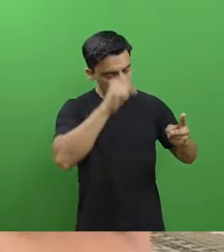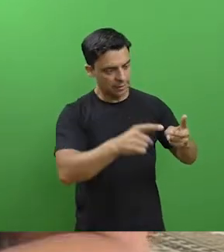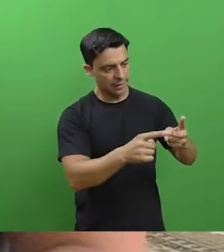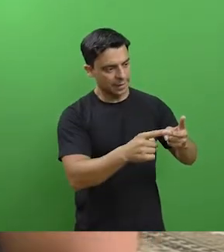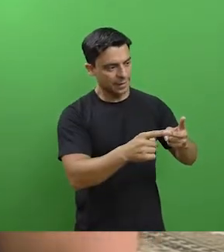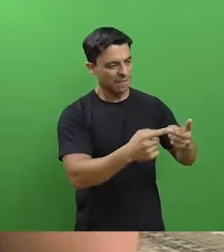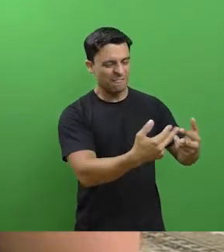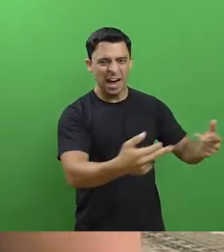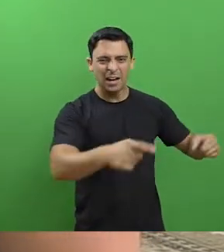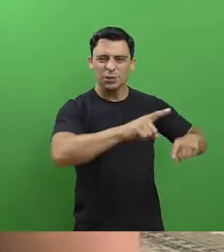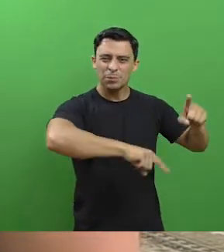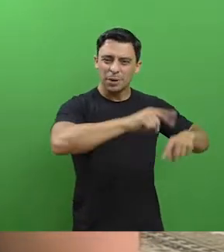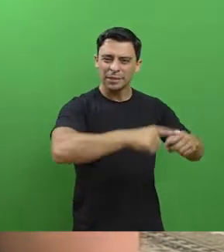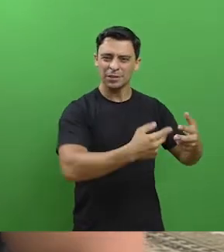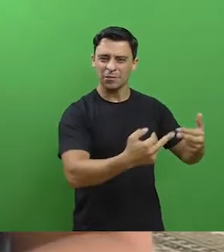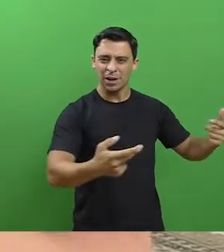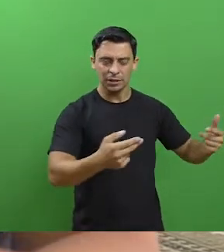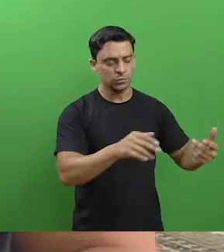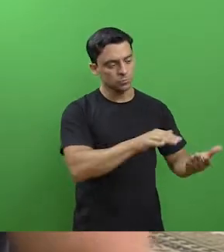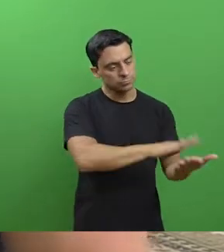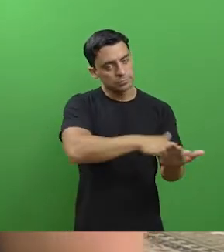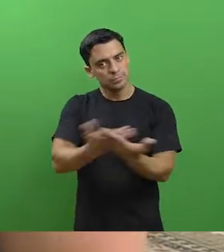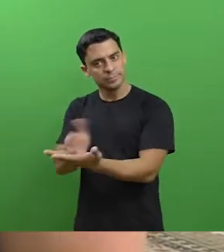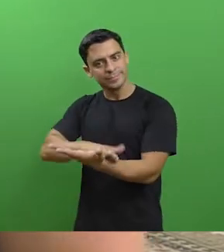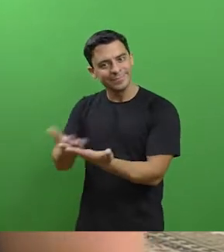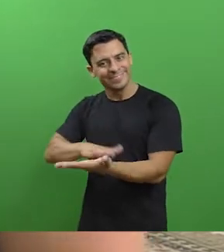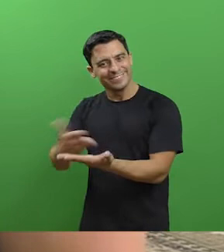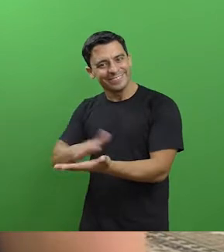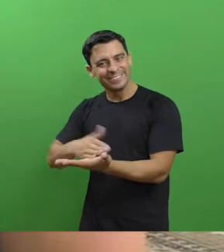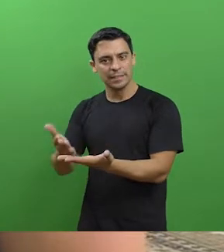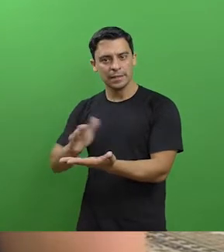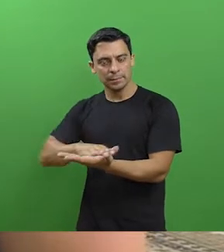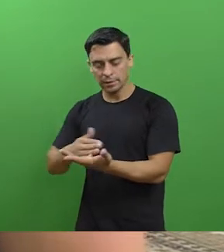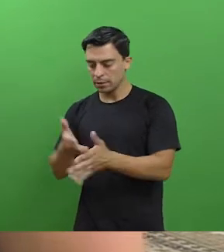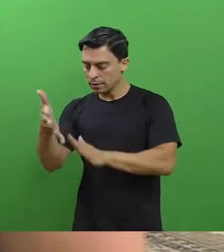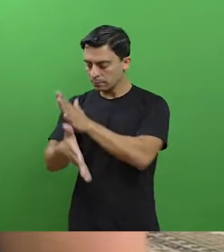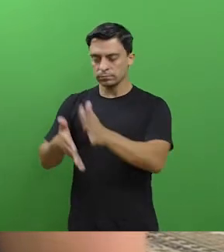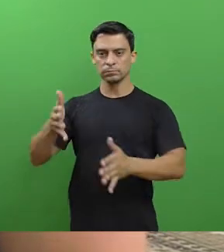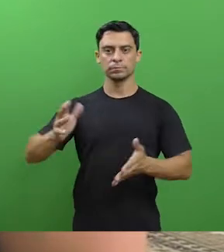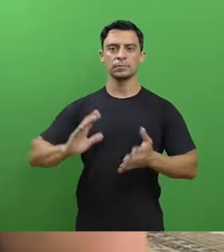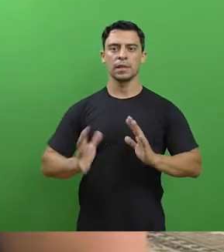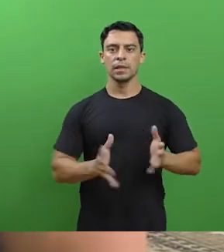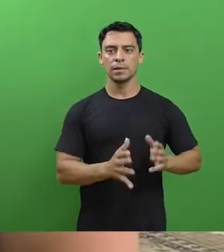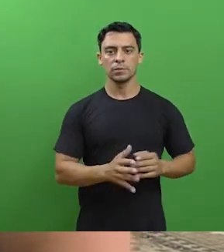Materiais sendo interpretados para Libras, daí sim vai acontecer uma inclusão para o surdo.